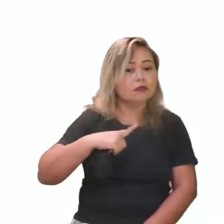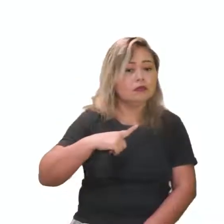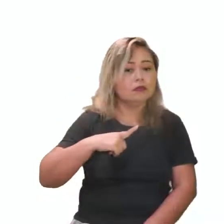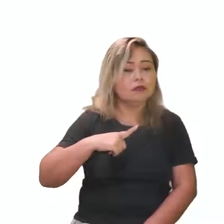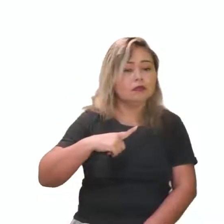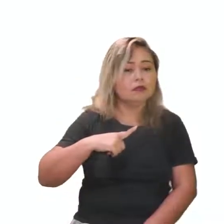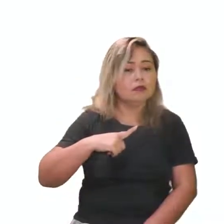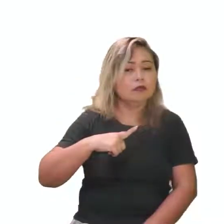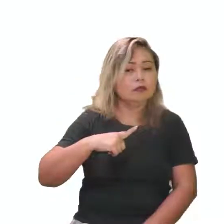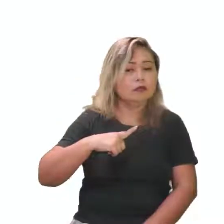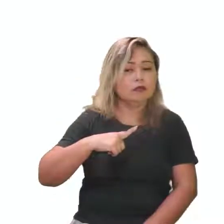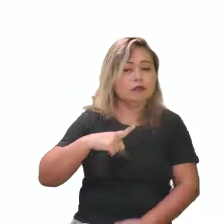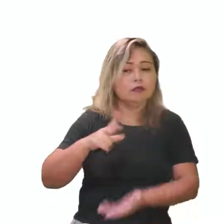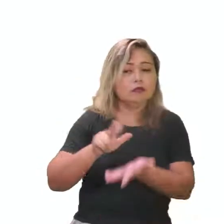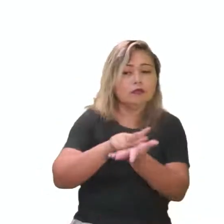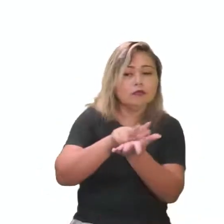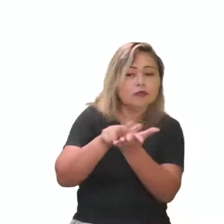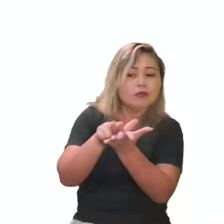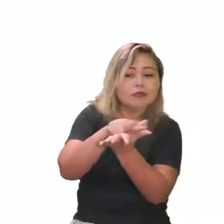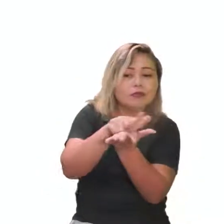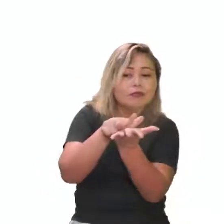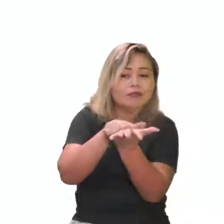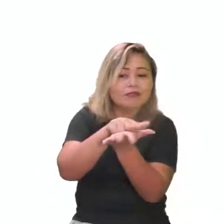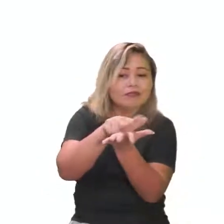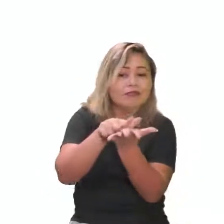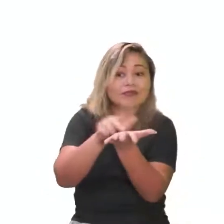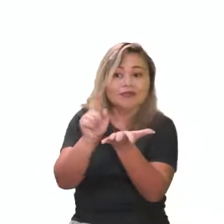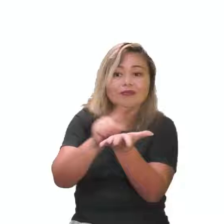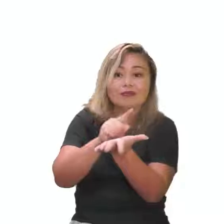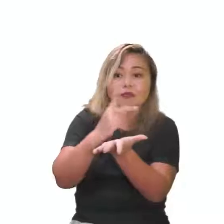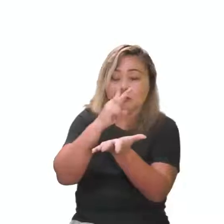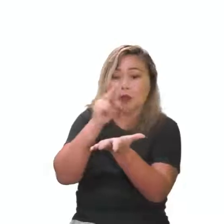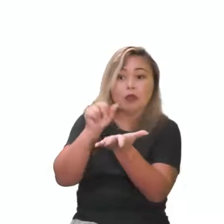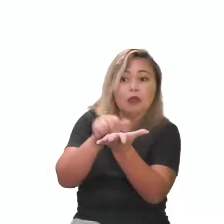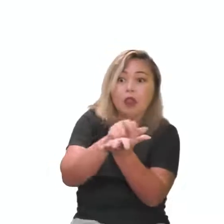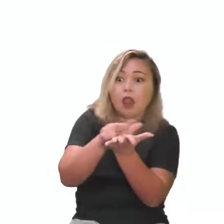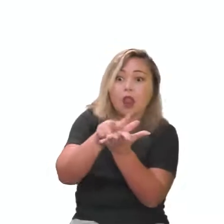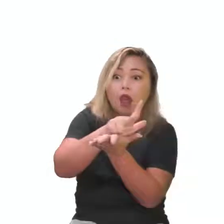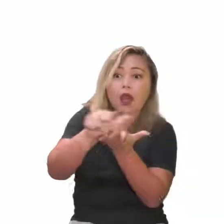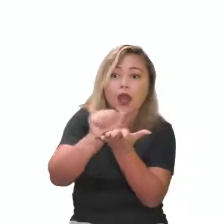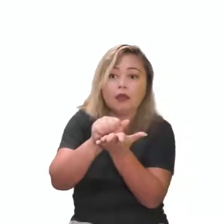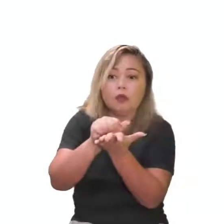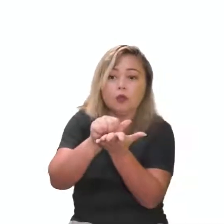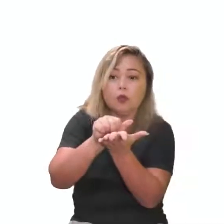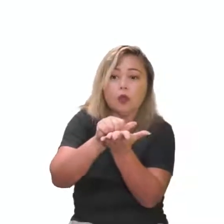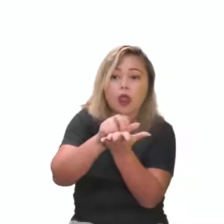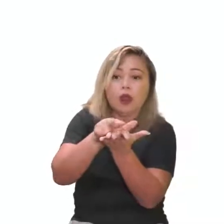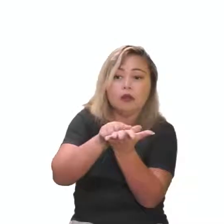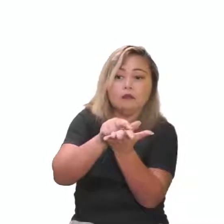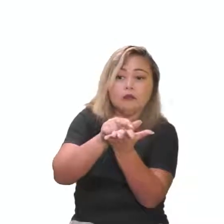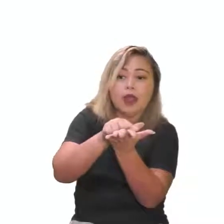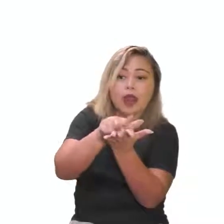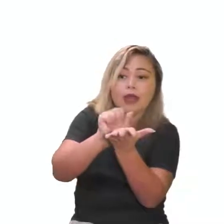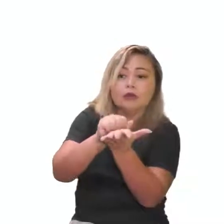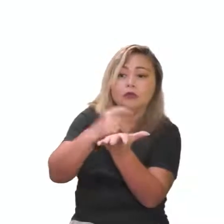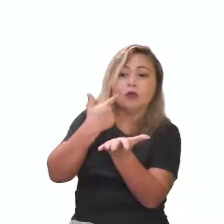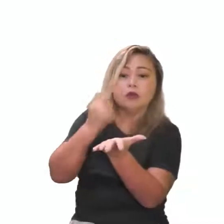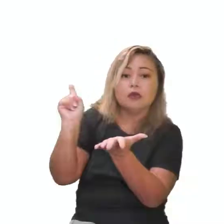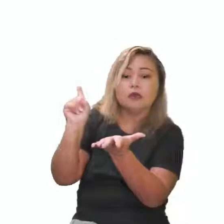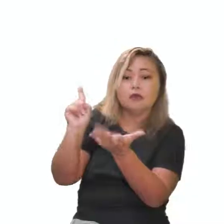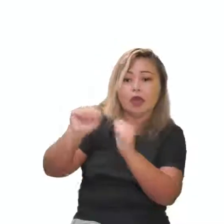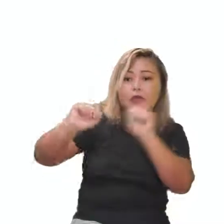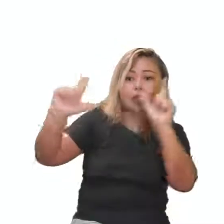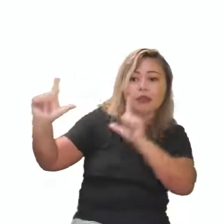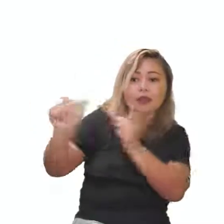um lagartinho, tá? Professora, onde está esse lagarto, professora? Pelo amor de Deus. Tá aí